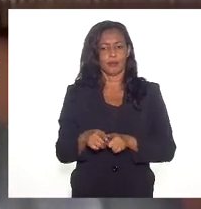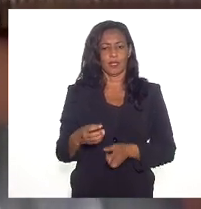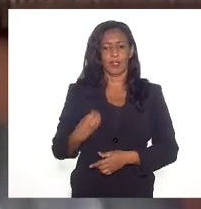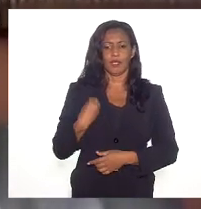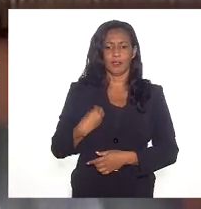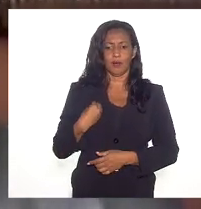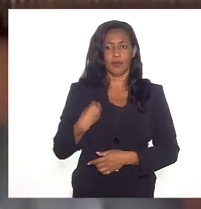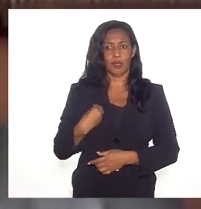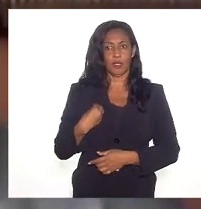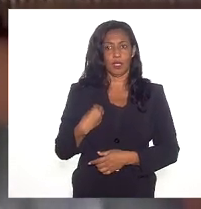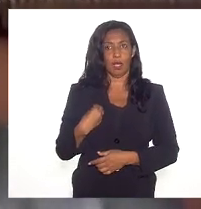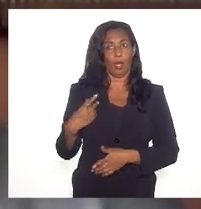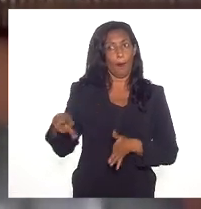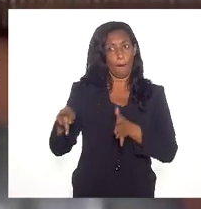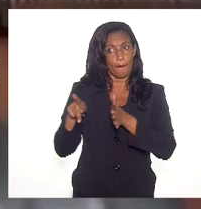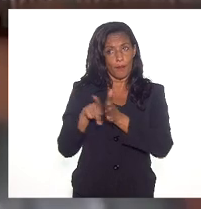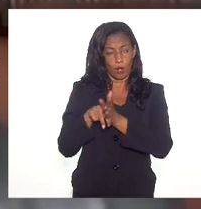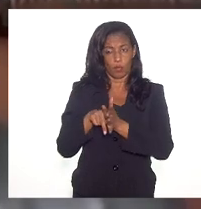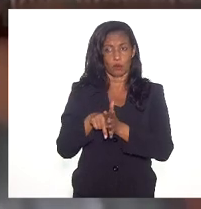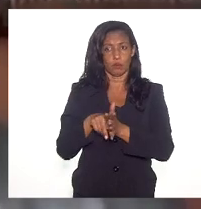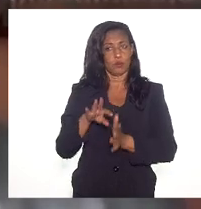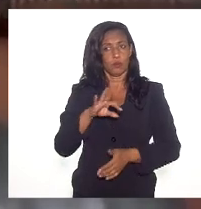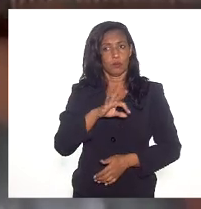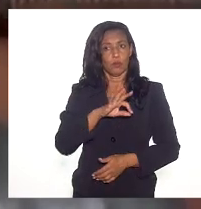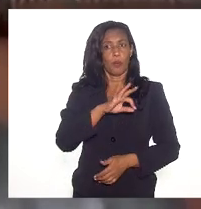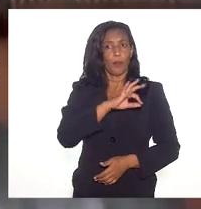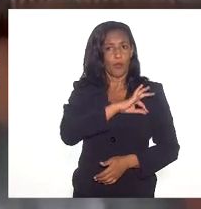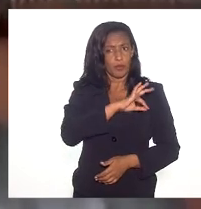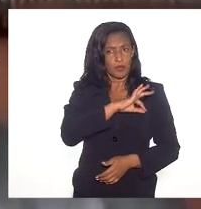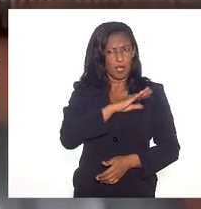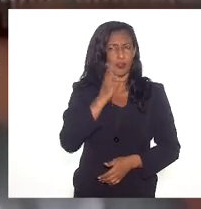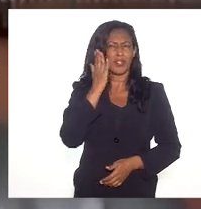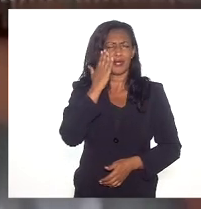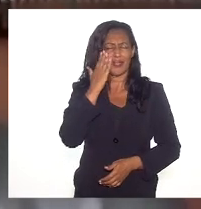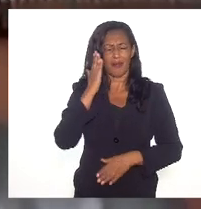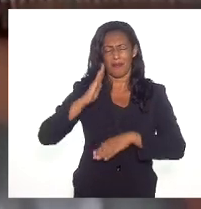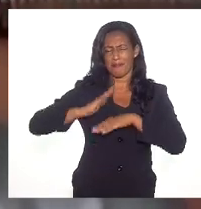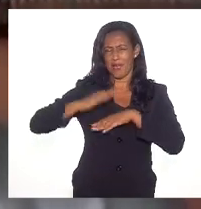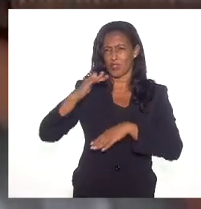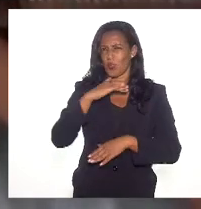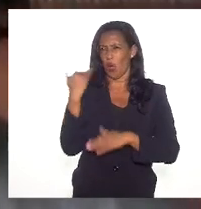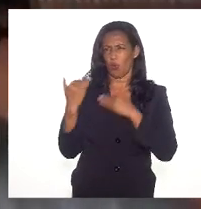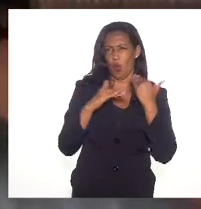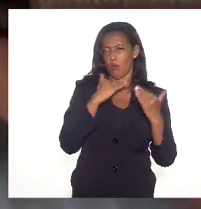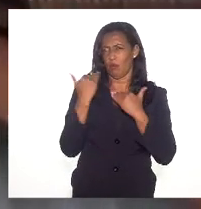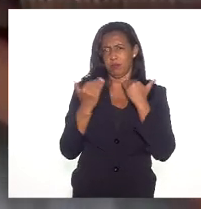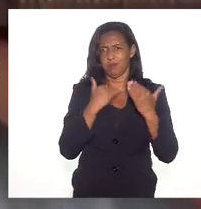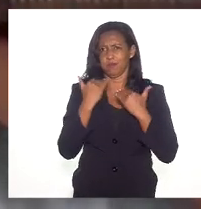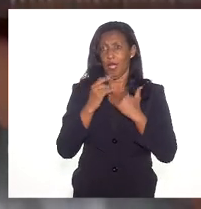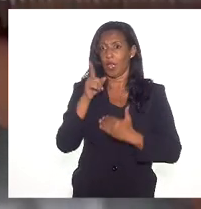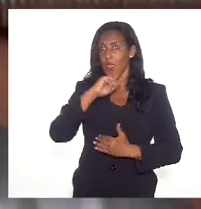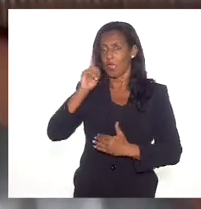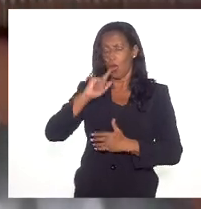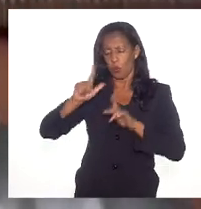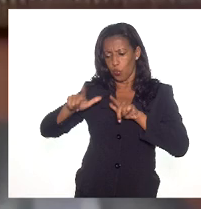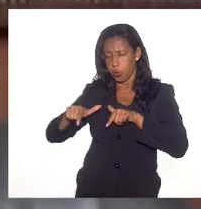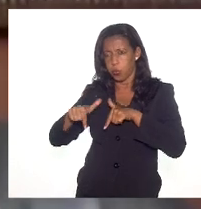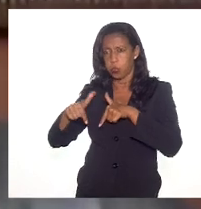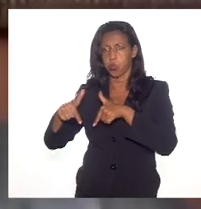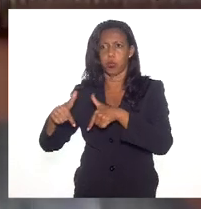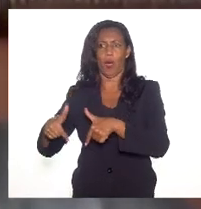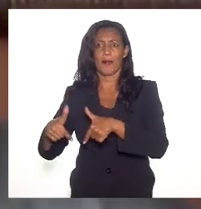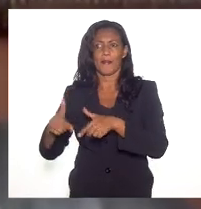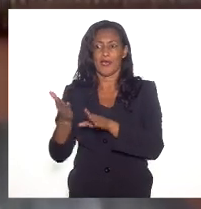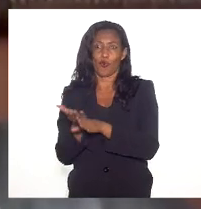dos próprios policiais, né? Que a gente sabe que são os que mais morrem não em ação, mas quando